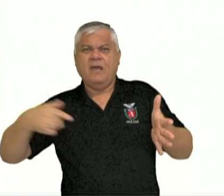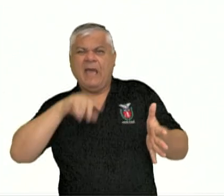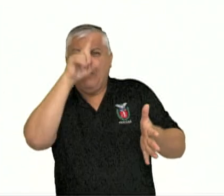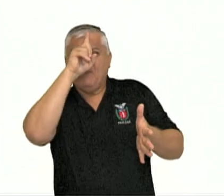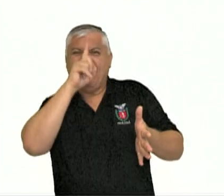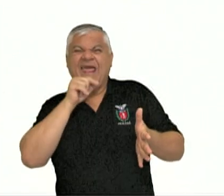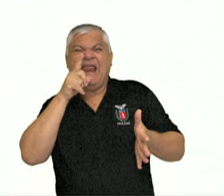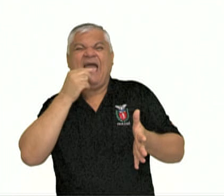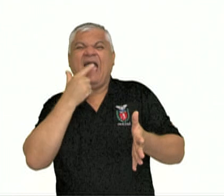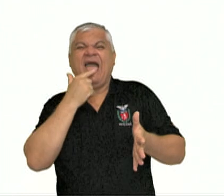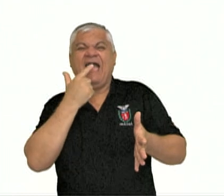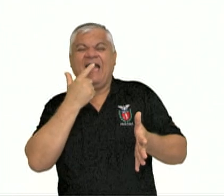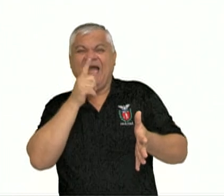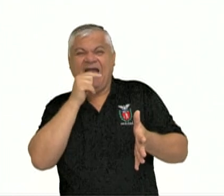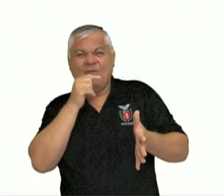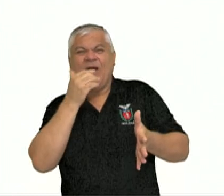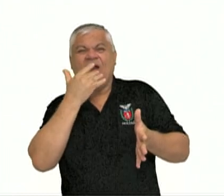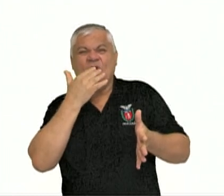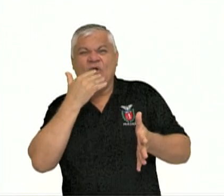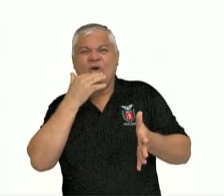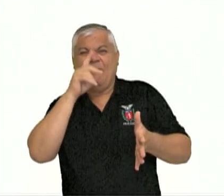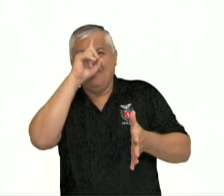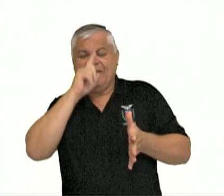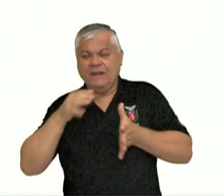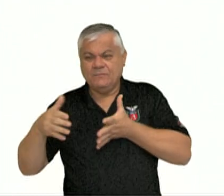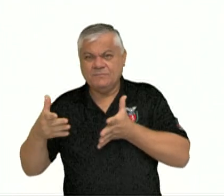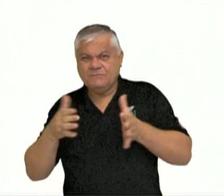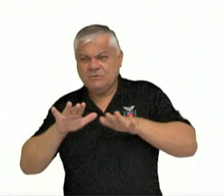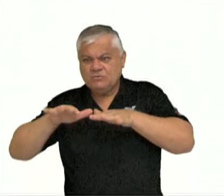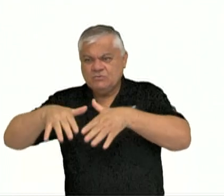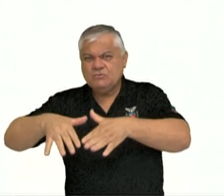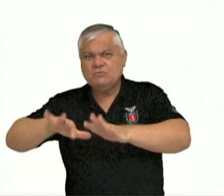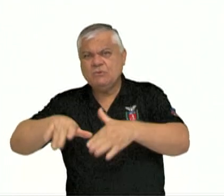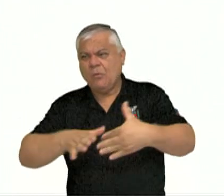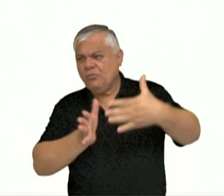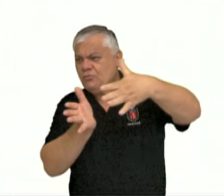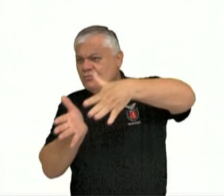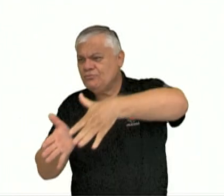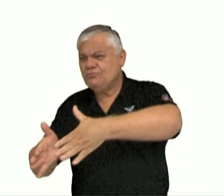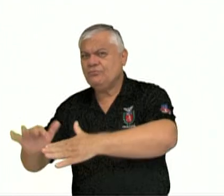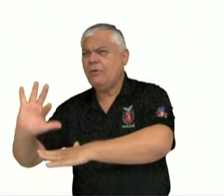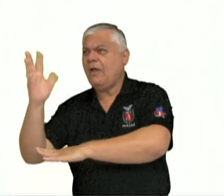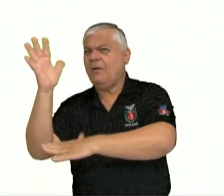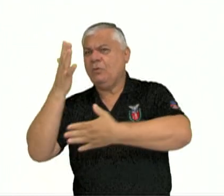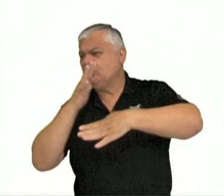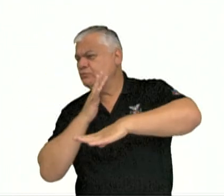ele fazia uma grande curva para a direita e desaparecia atrás da mata.